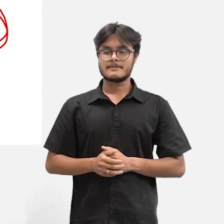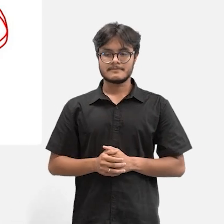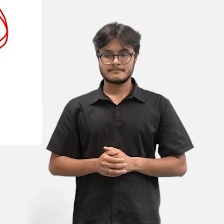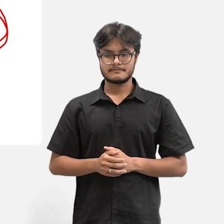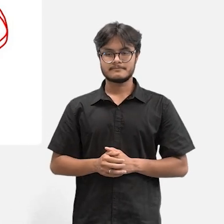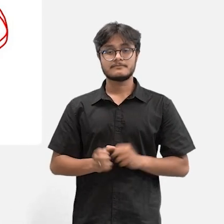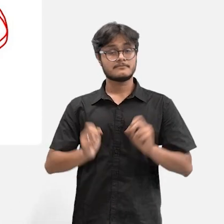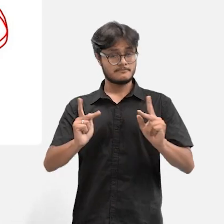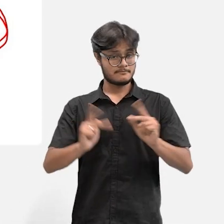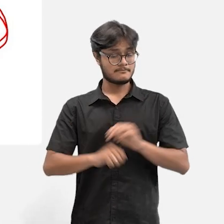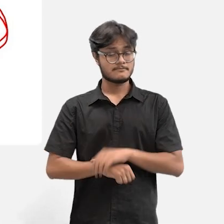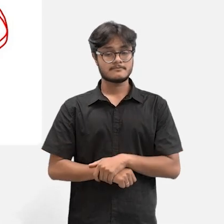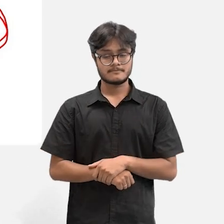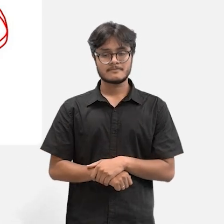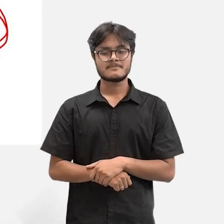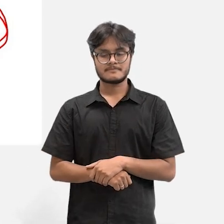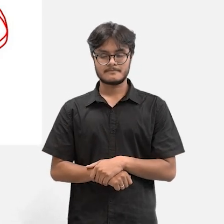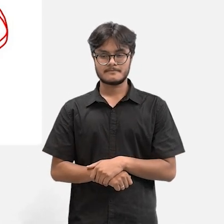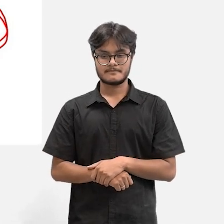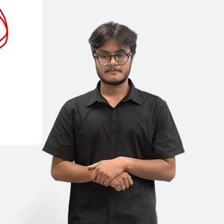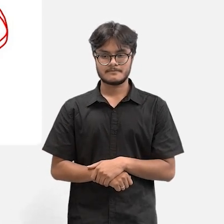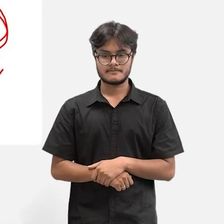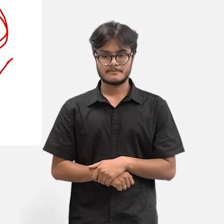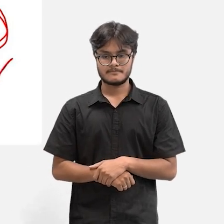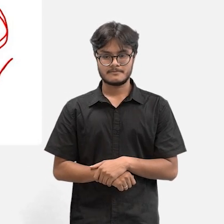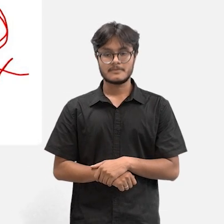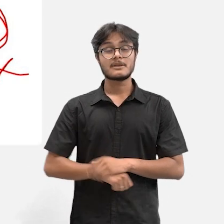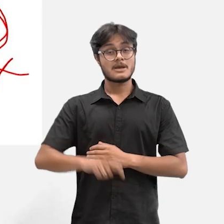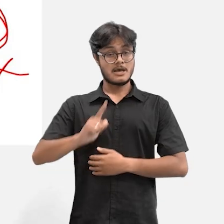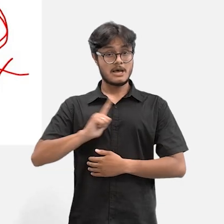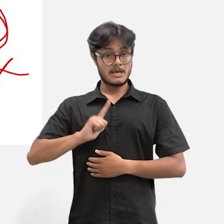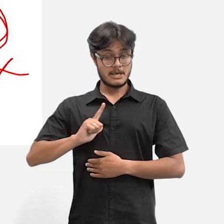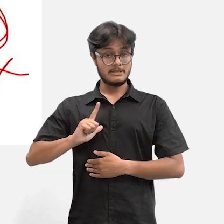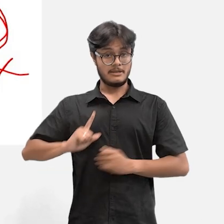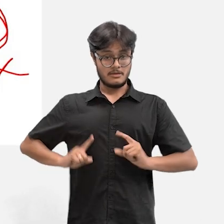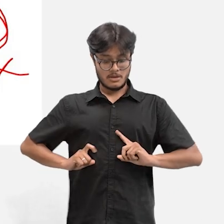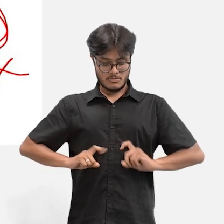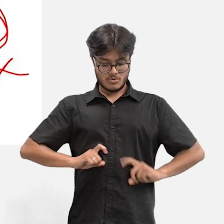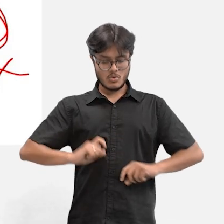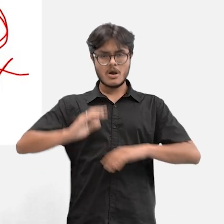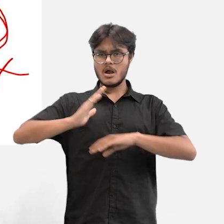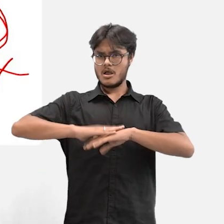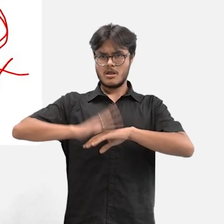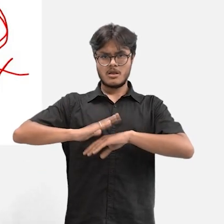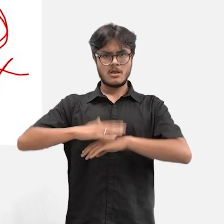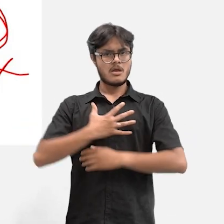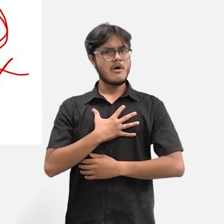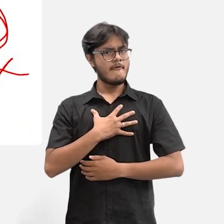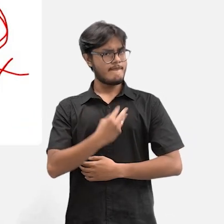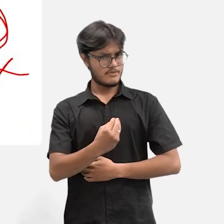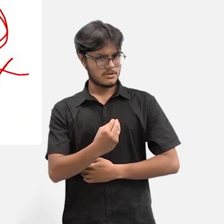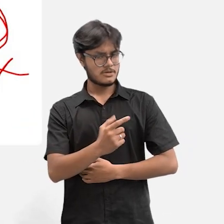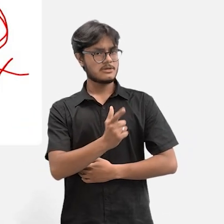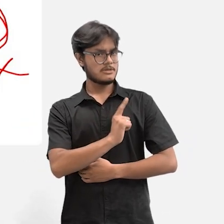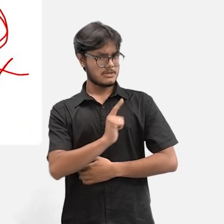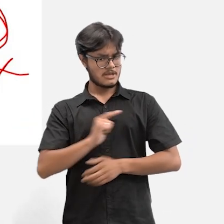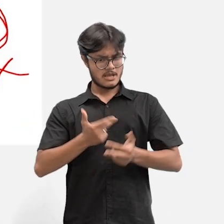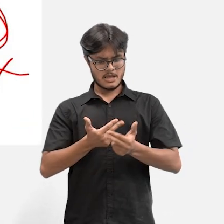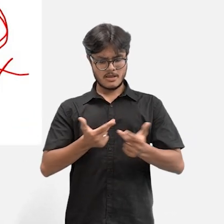o porco. Vai acontecer reprodução assexuada dentro dele. E ele vai ter um monte de